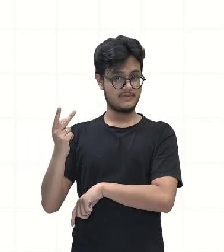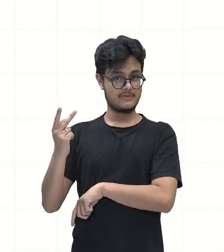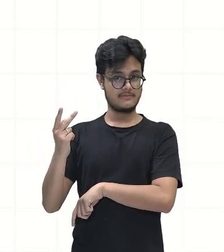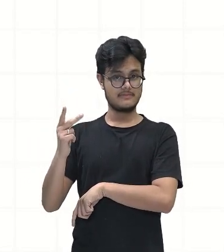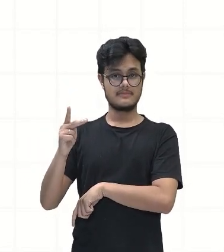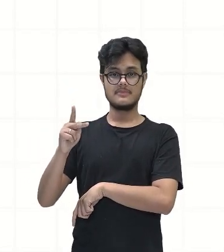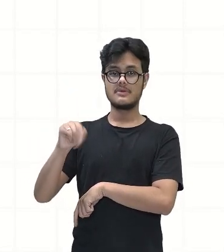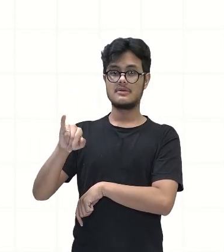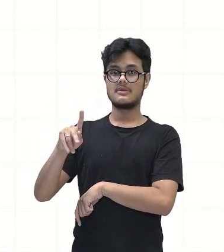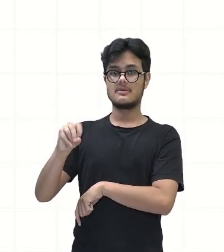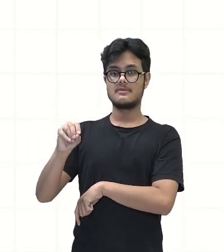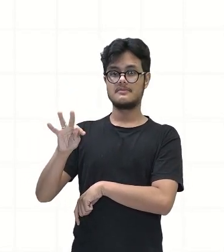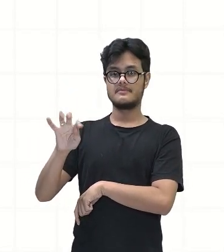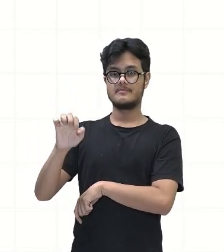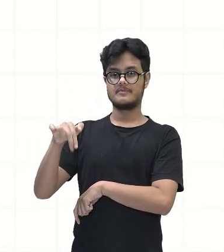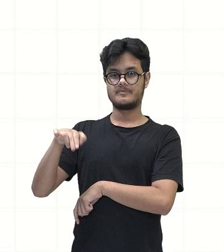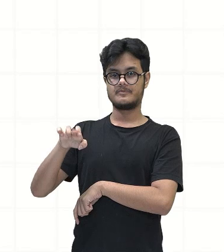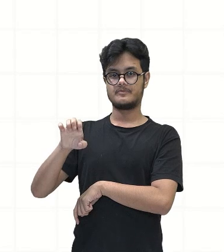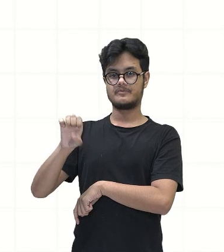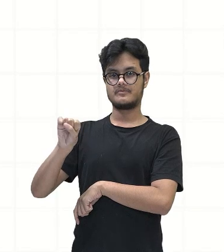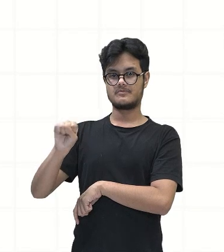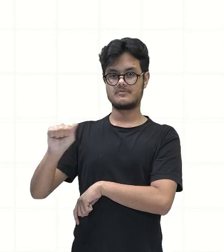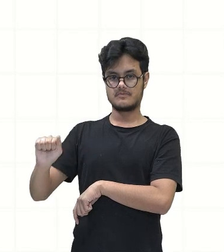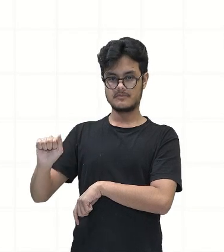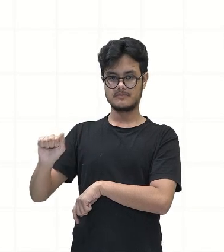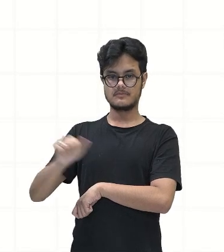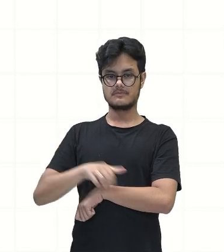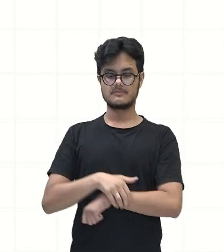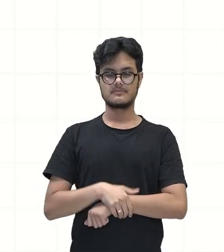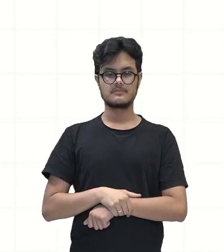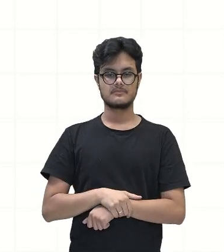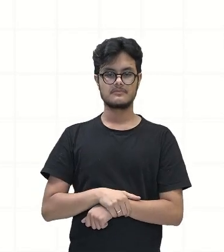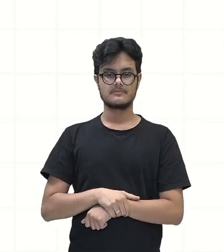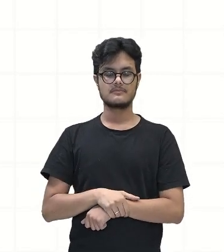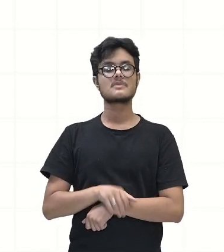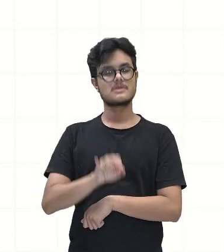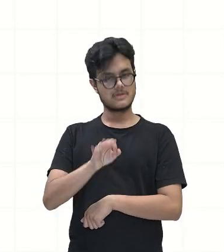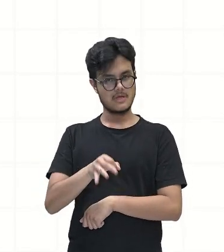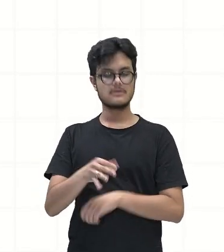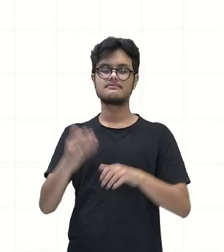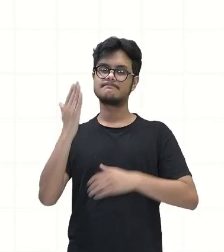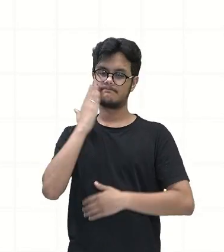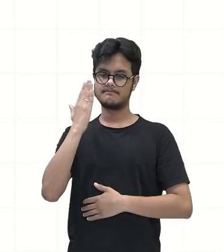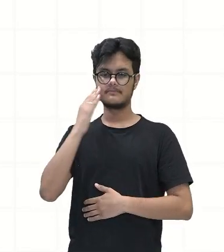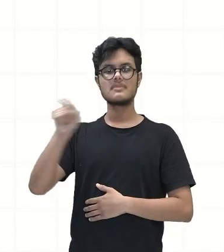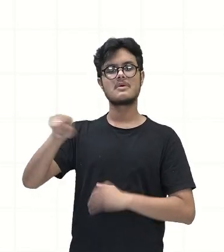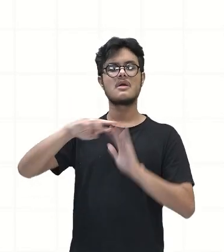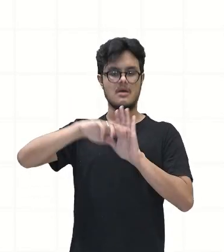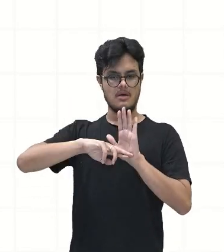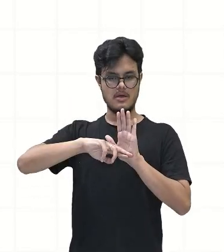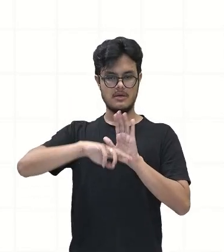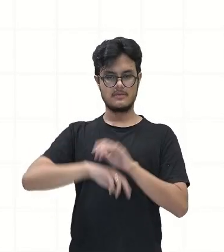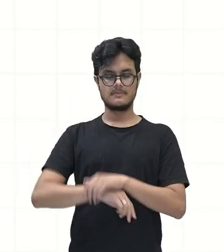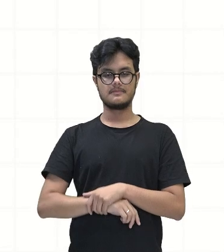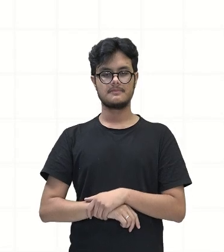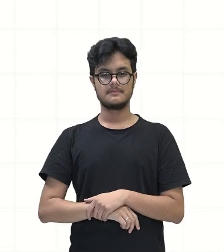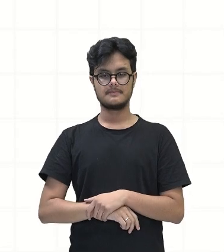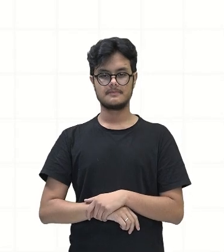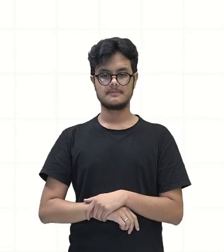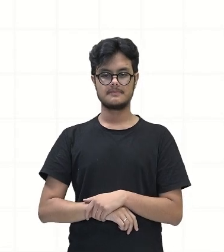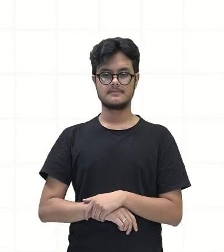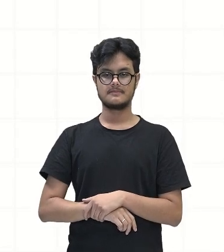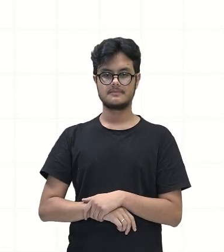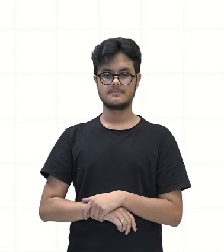Hipotenusa, porque é o lado maior, está oposto aí ao ângulo reto. Então, sempre é bom a gente saber essa definição.